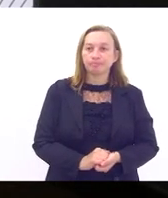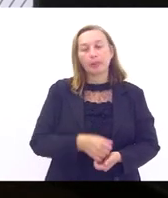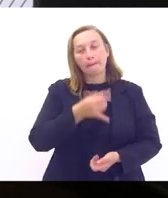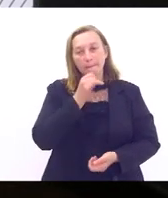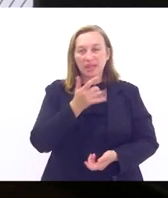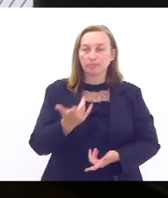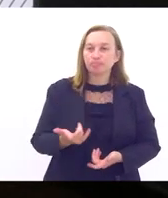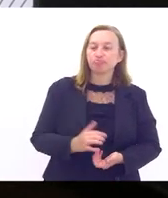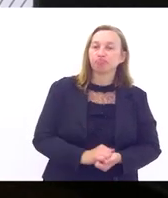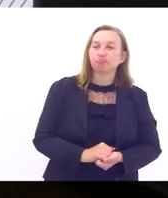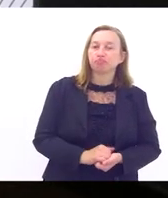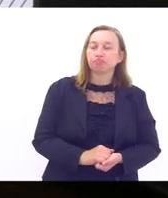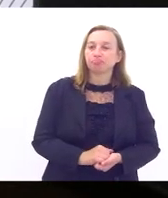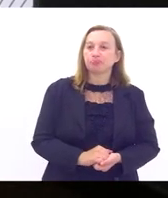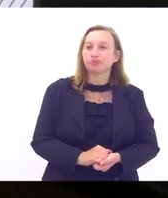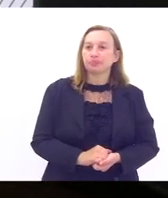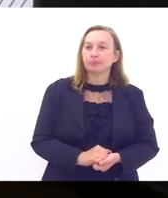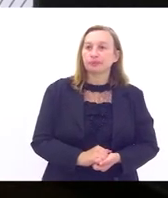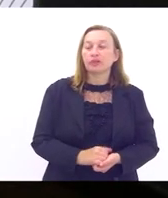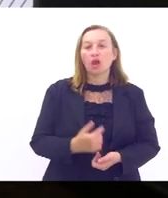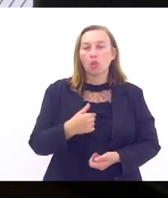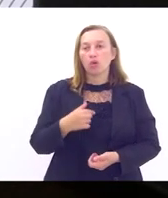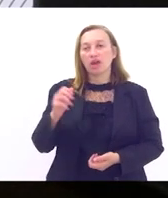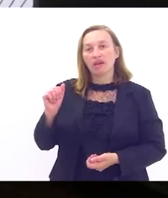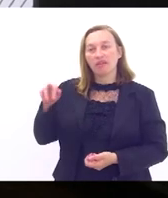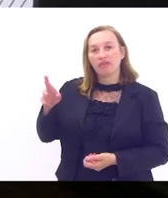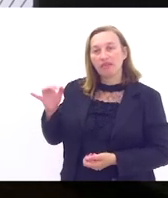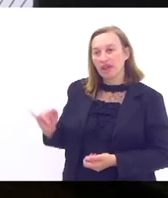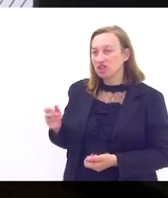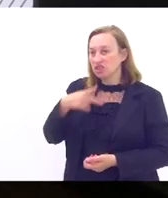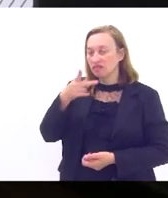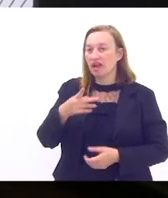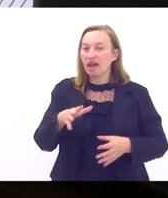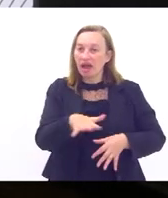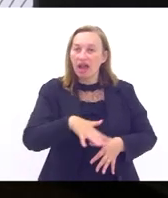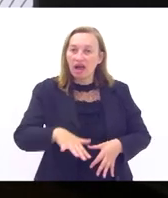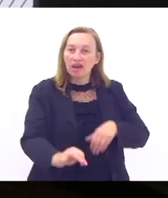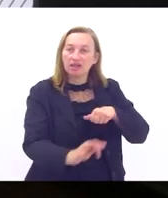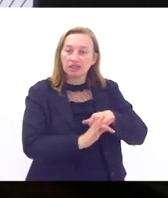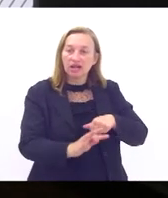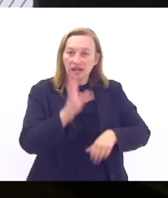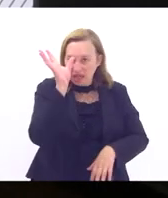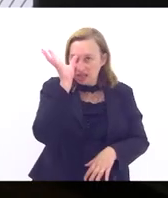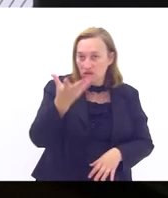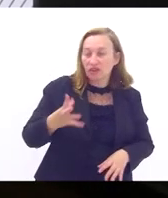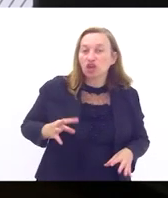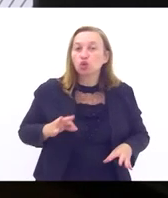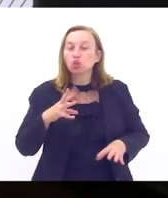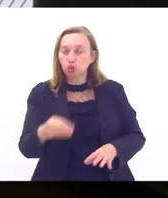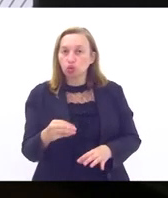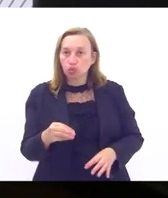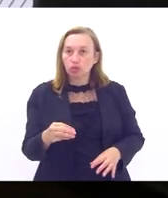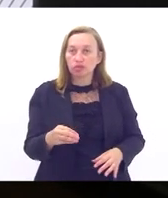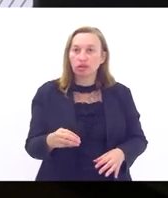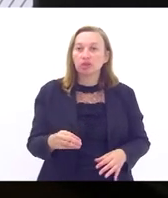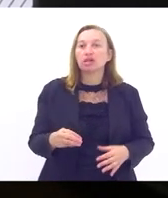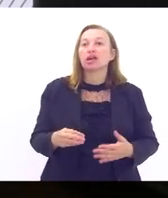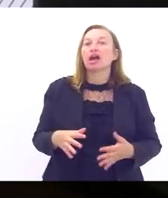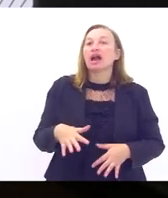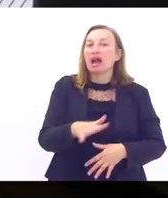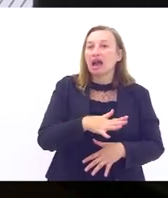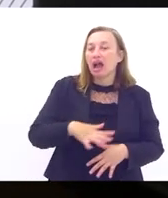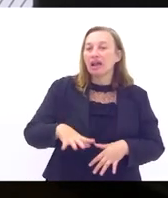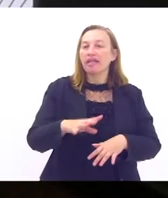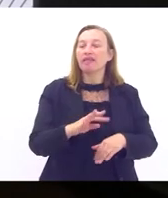exemplo, eu e André, a gente comenta que a área técnica, ela quer resolver tudo, né? Assim, a área